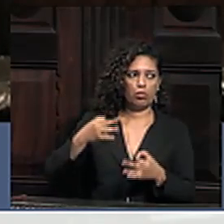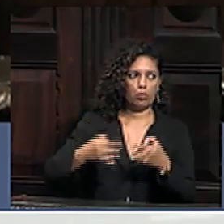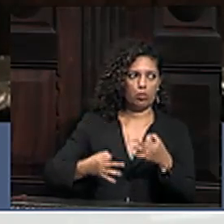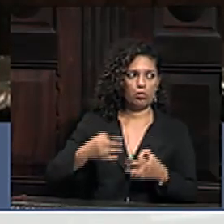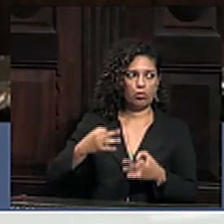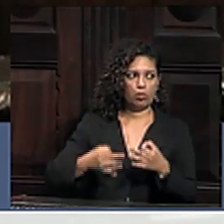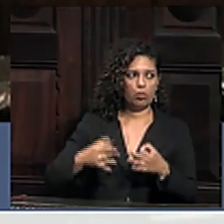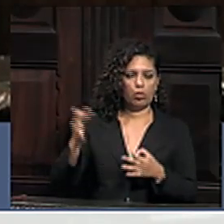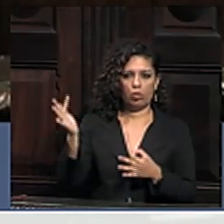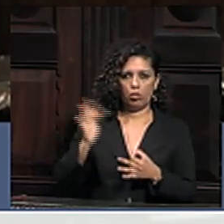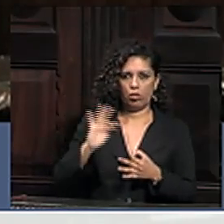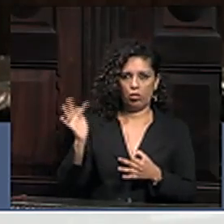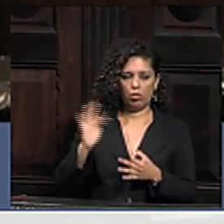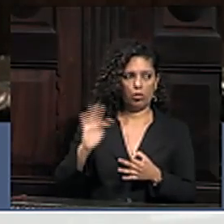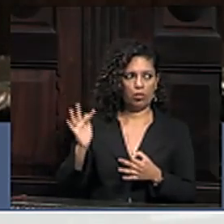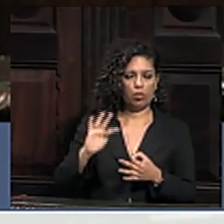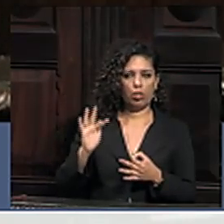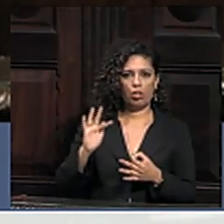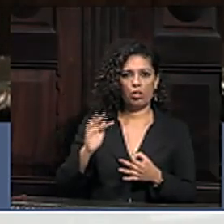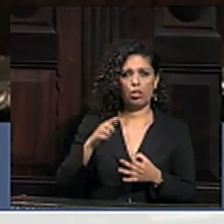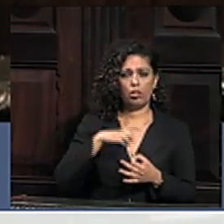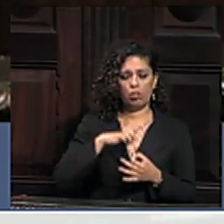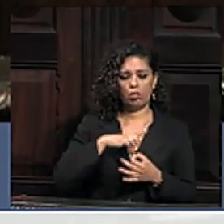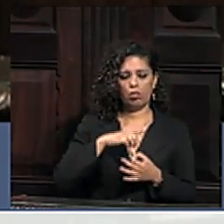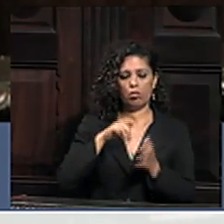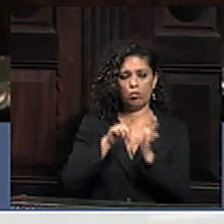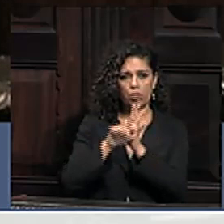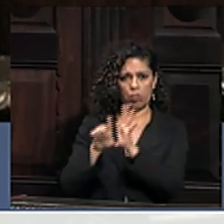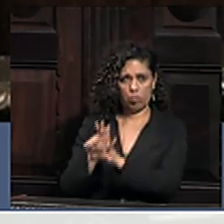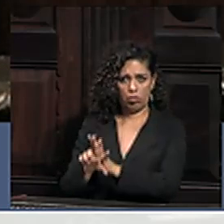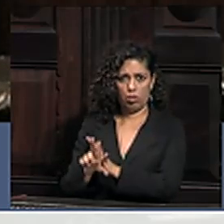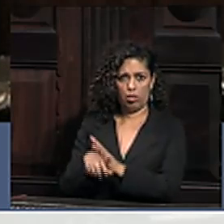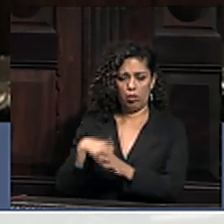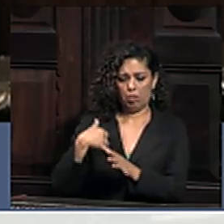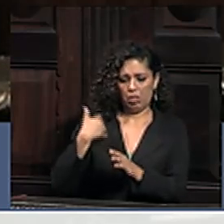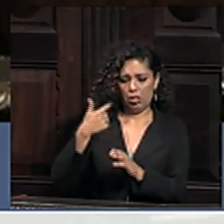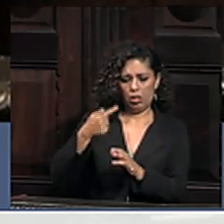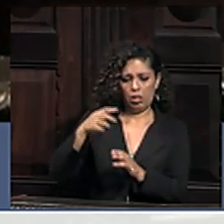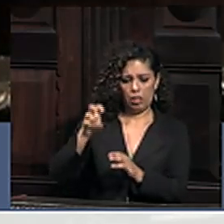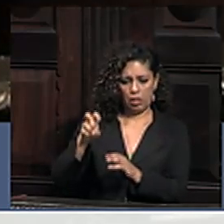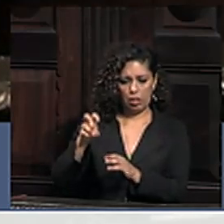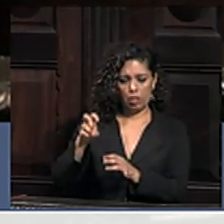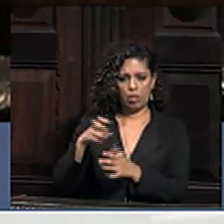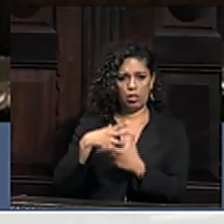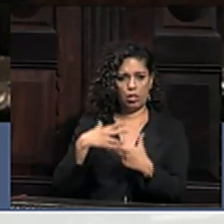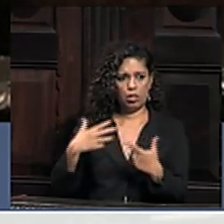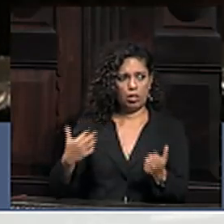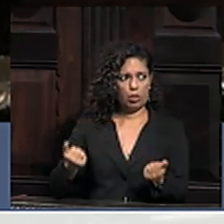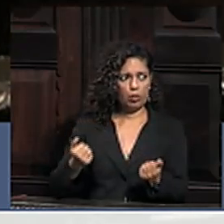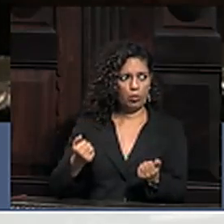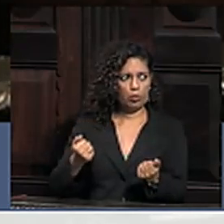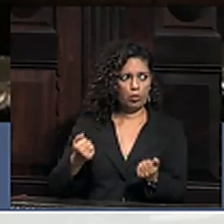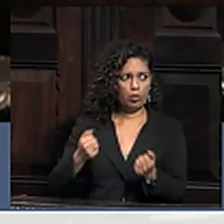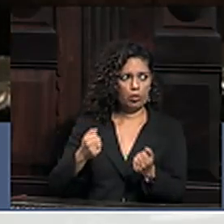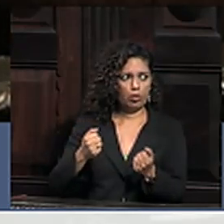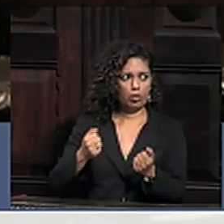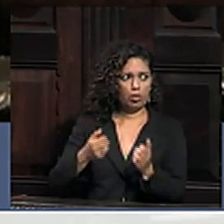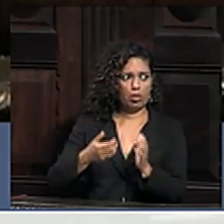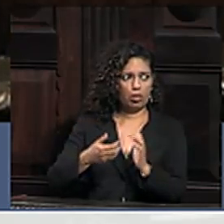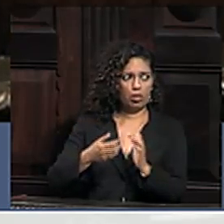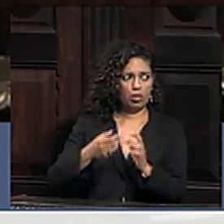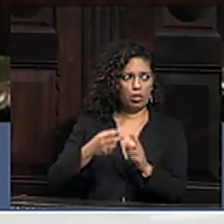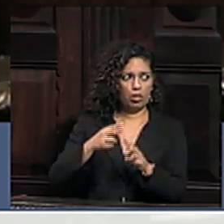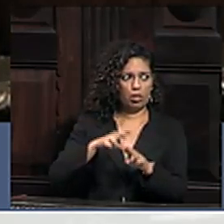na Suprema Corte Brasileira. Por isso, insisto aqui, que não estou com esse discurso, nem desconhecendo o